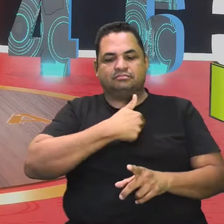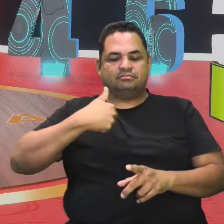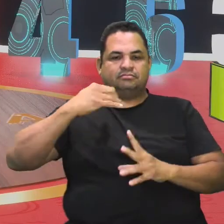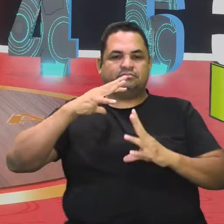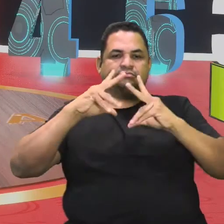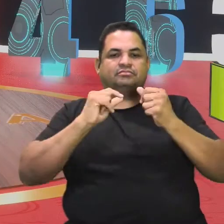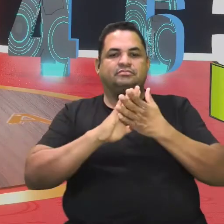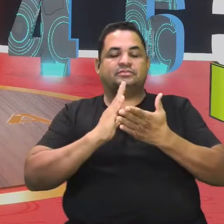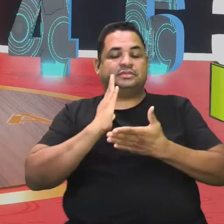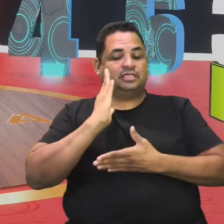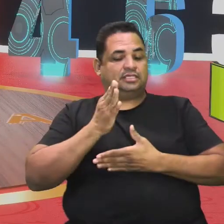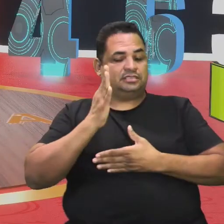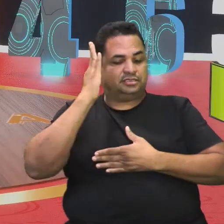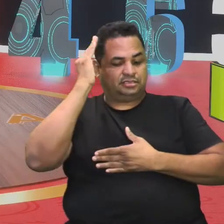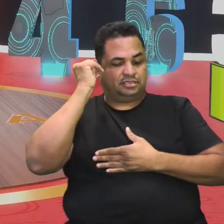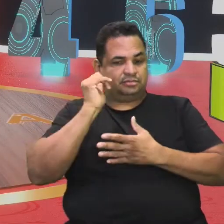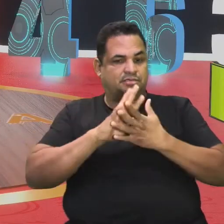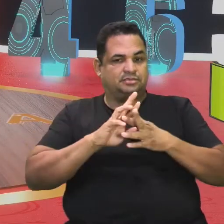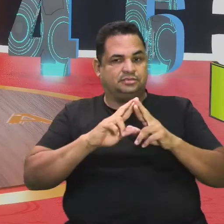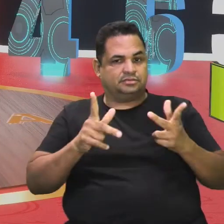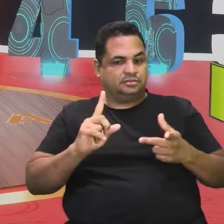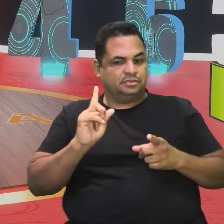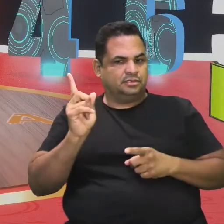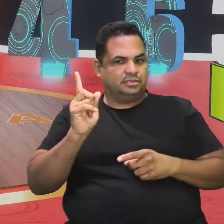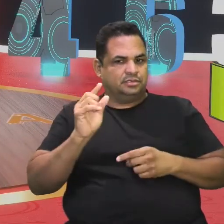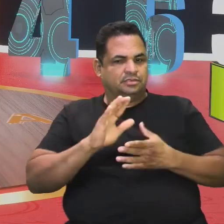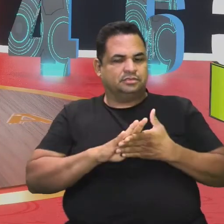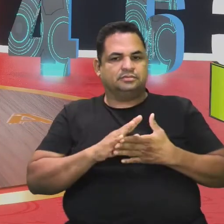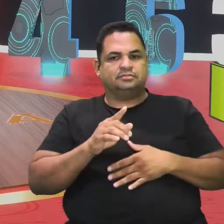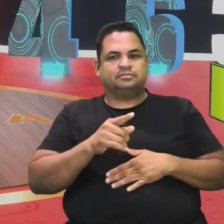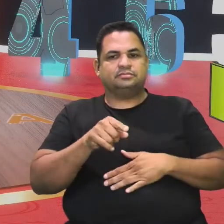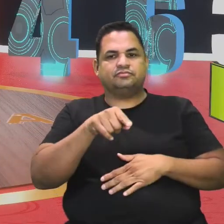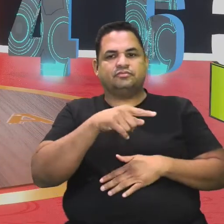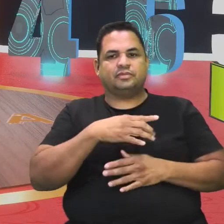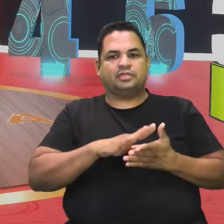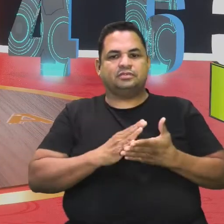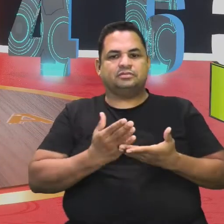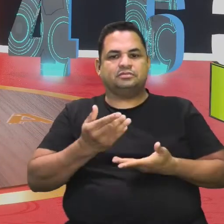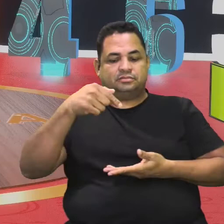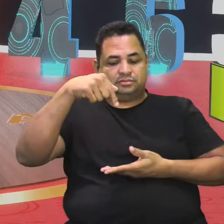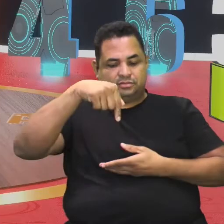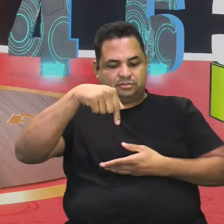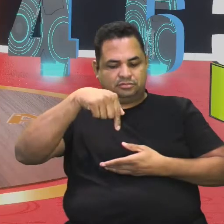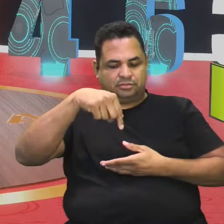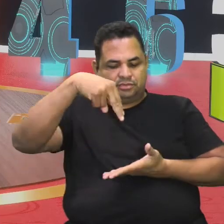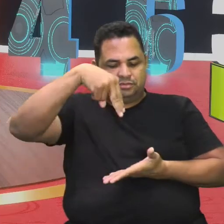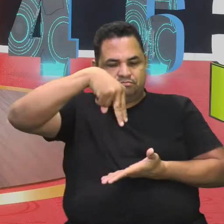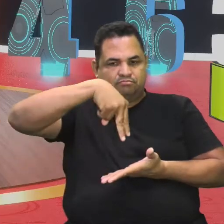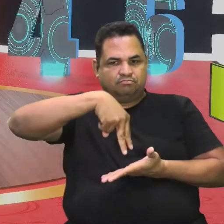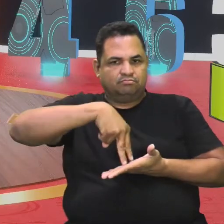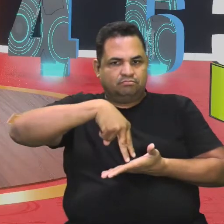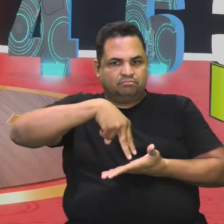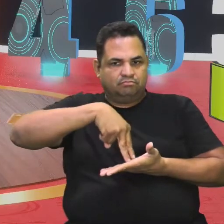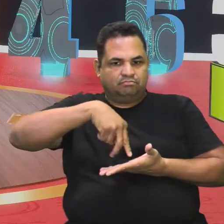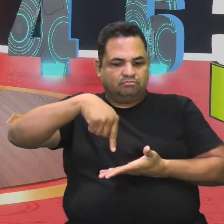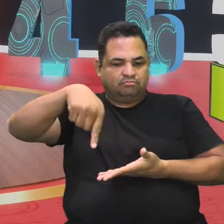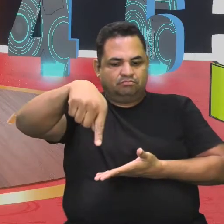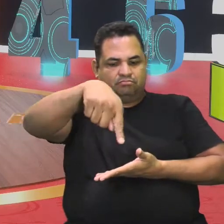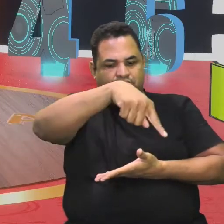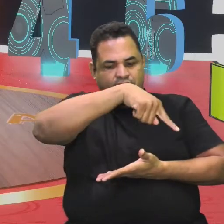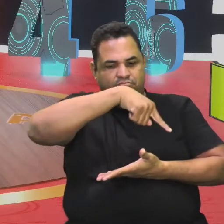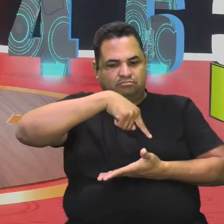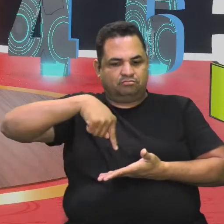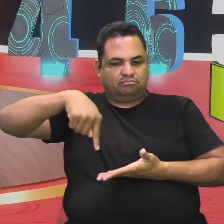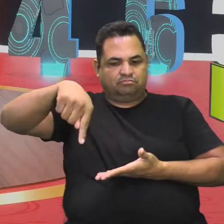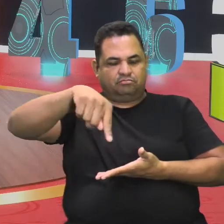agora eles sabem a diferença, né? Circunferência não é círculo. Nós estamos aqui de pé num tablado circular, um